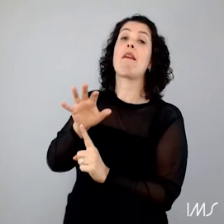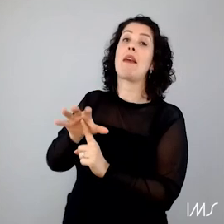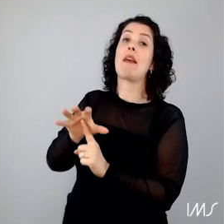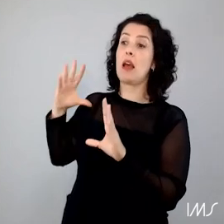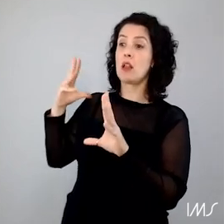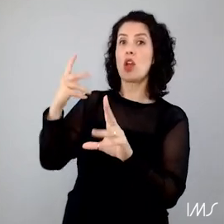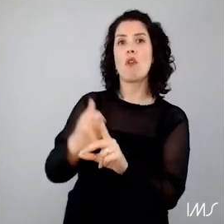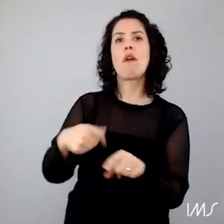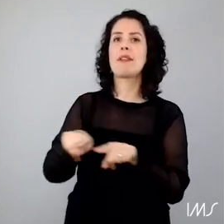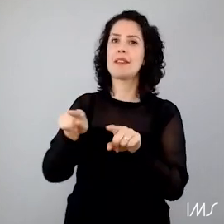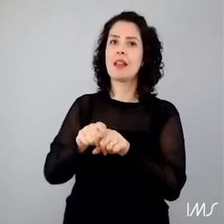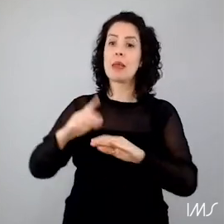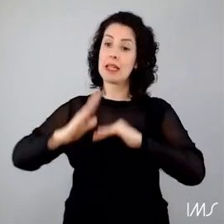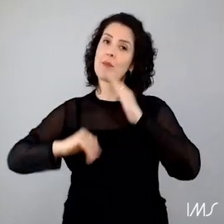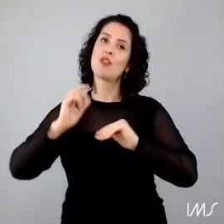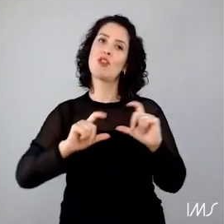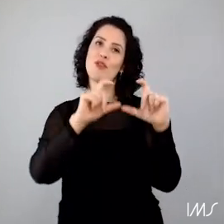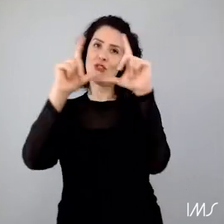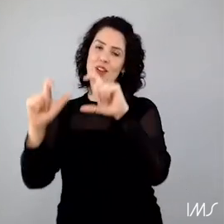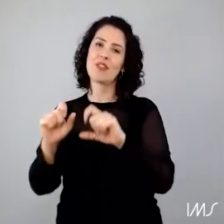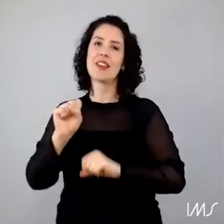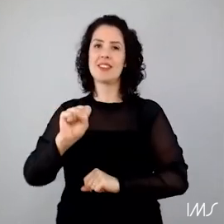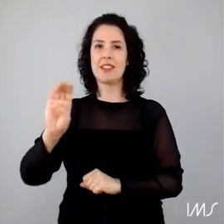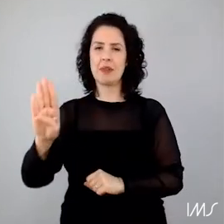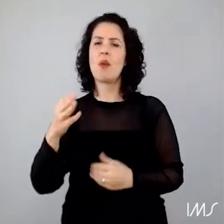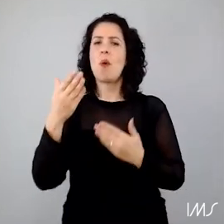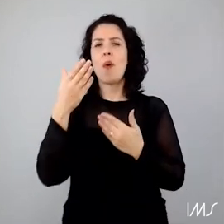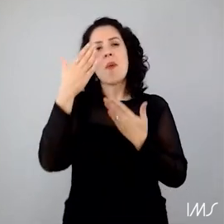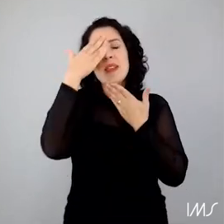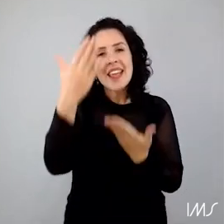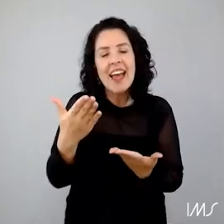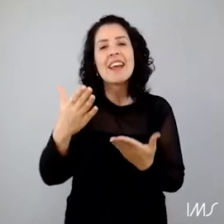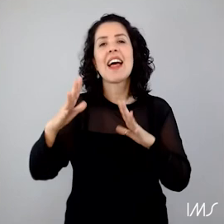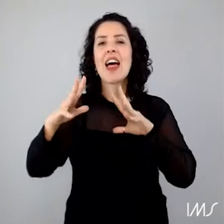todos, e esperamos vocês amanhã às 7 horas.